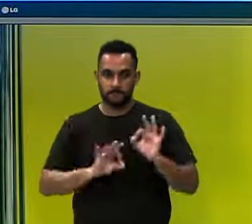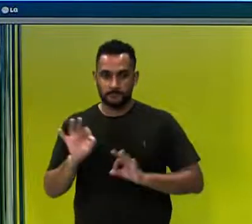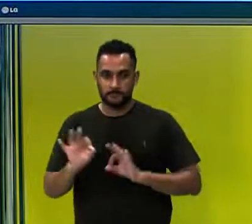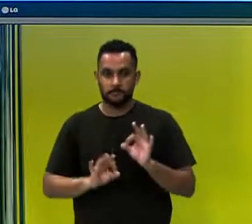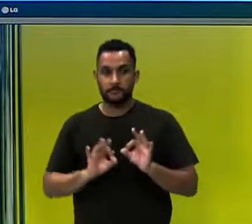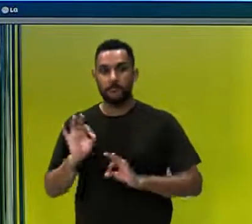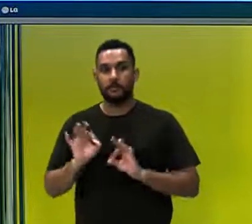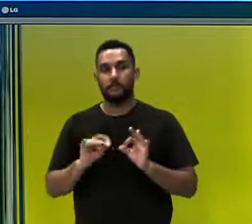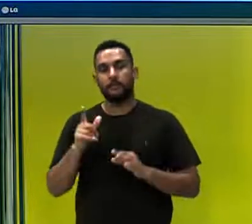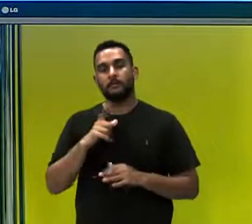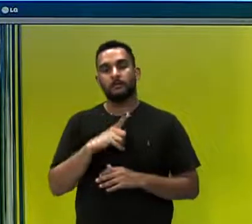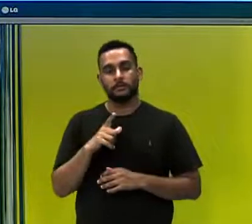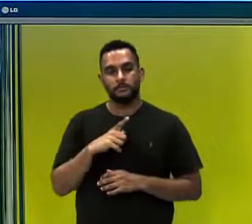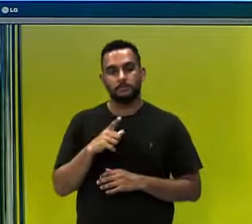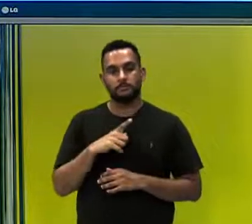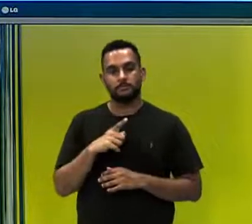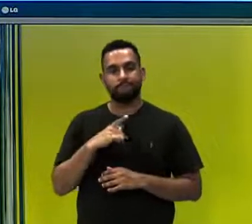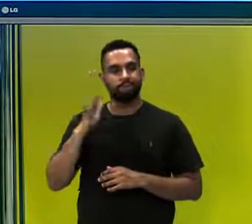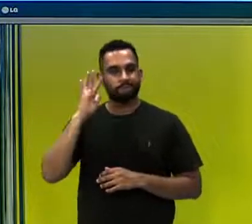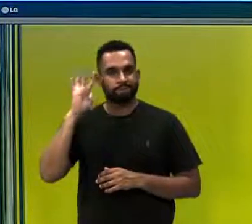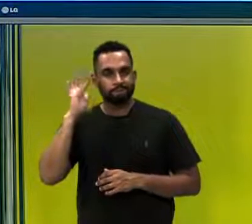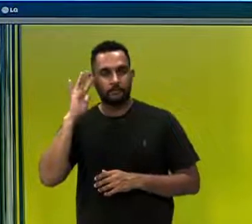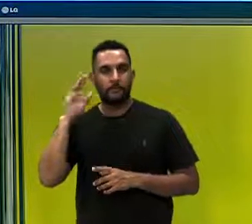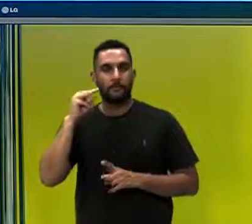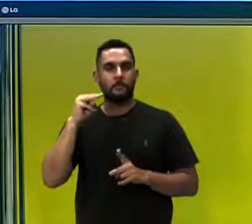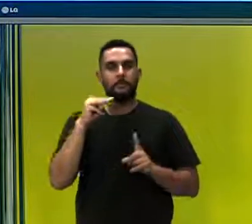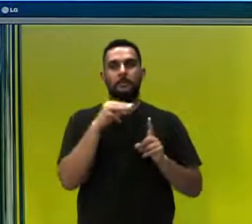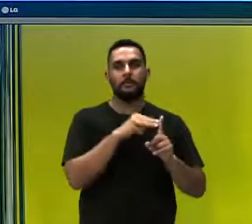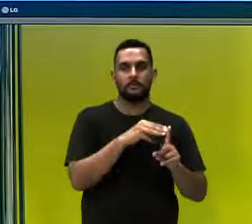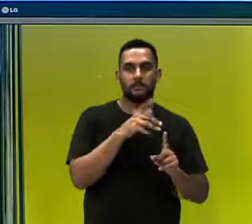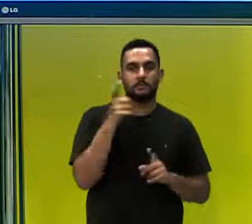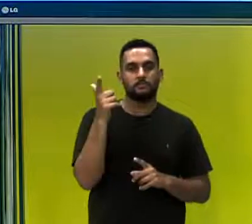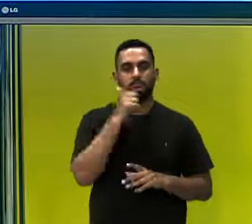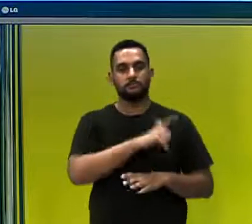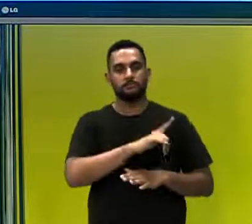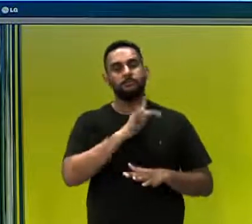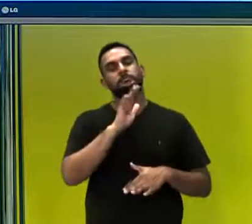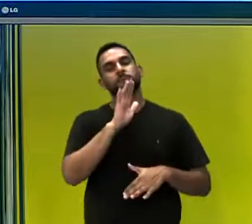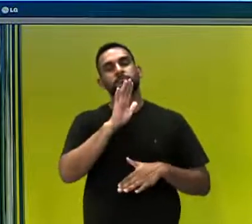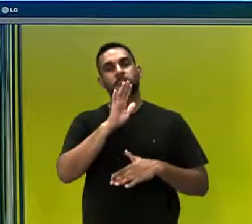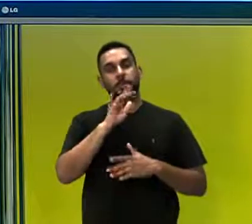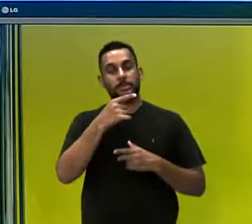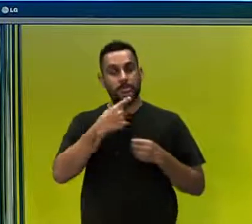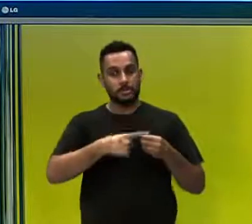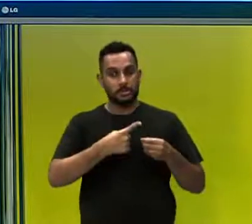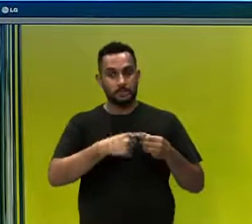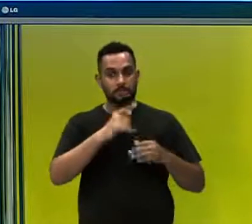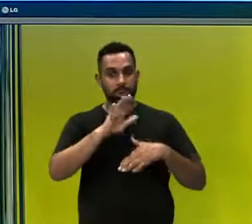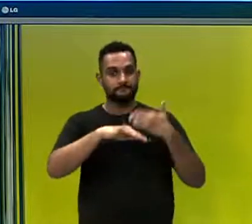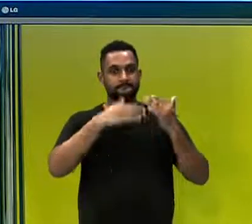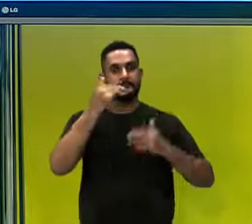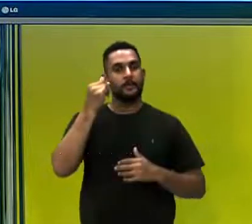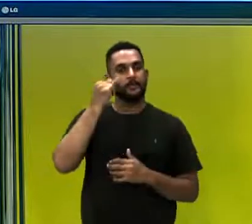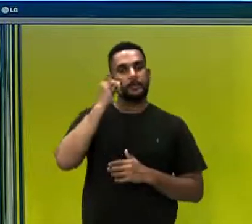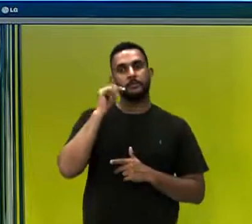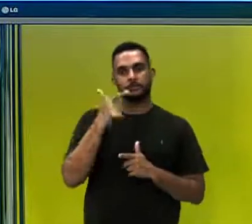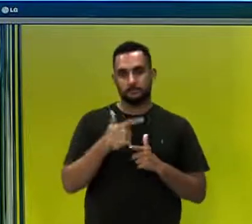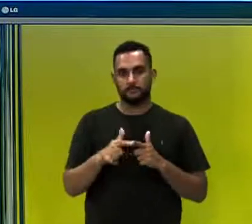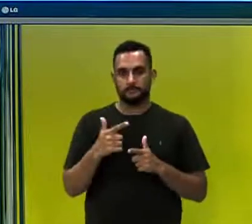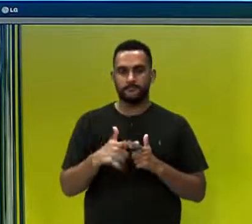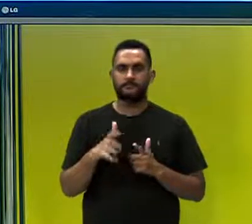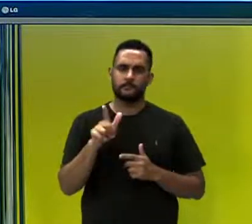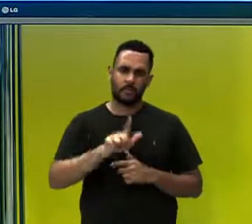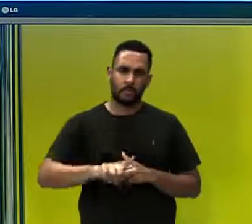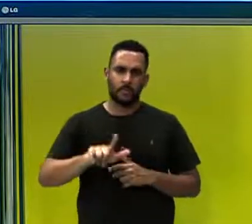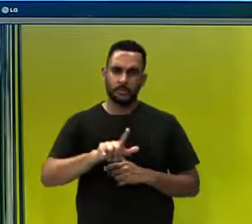plano diretor, são traçadas ali metas para poder construir essa cidade e evitar os problemas. É claro